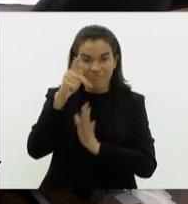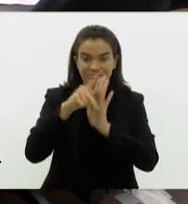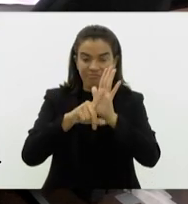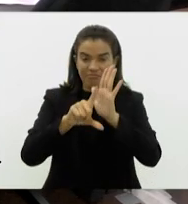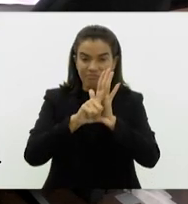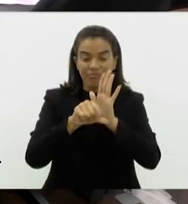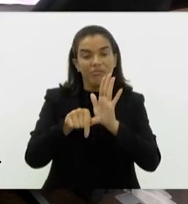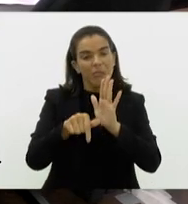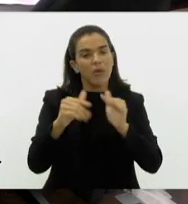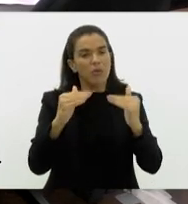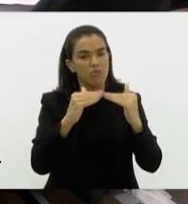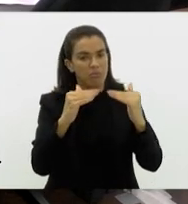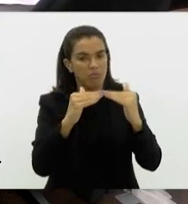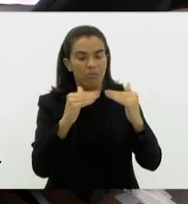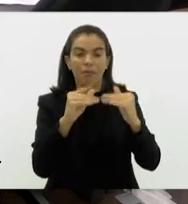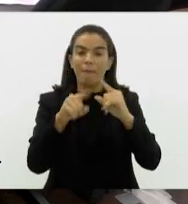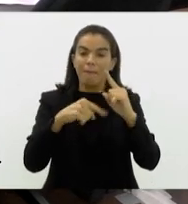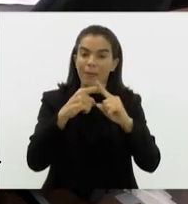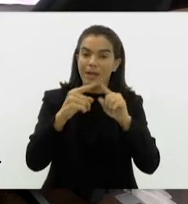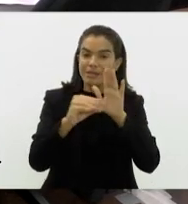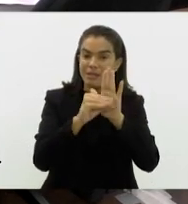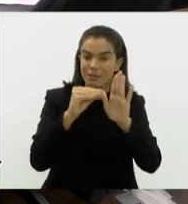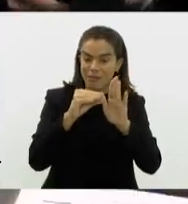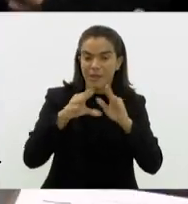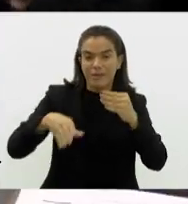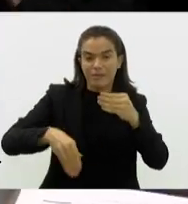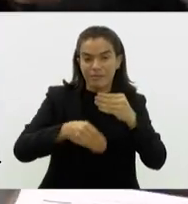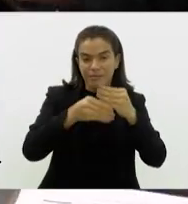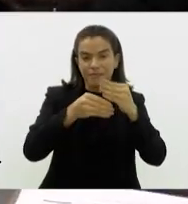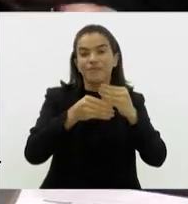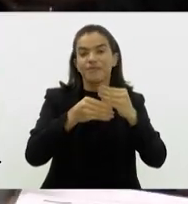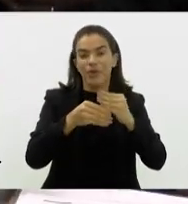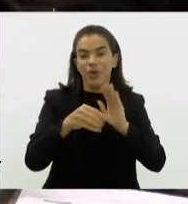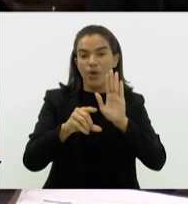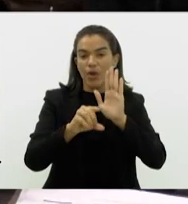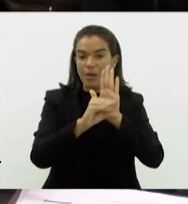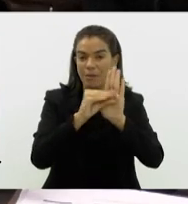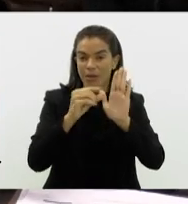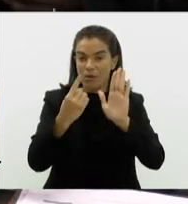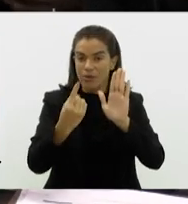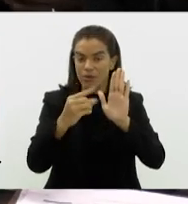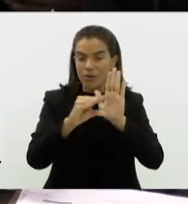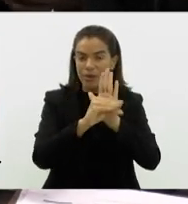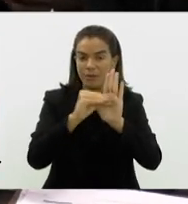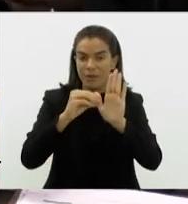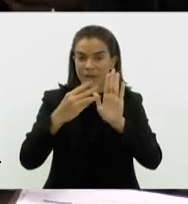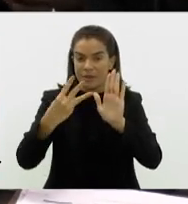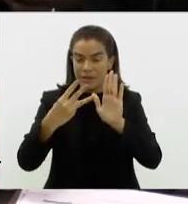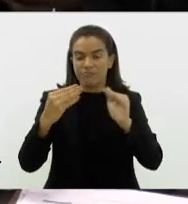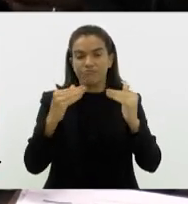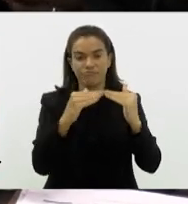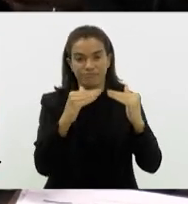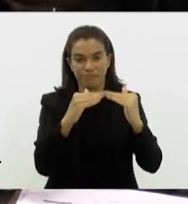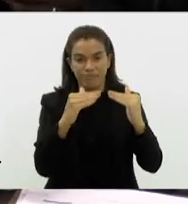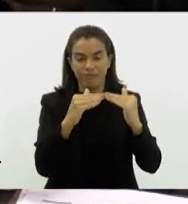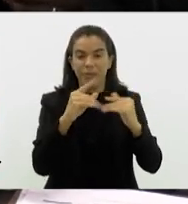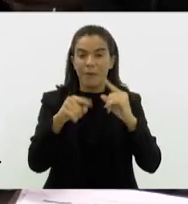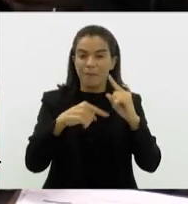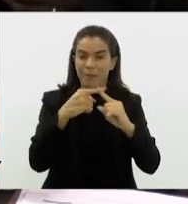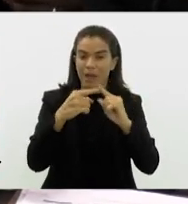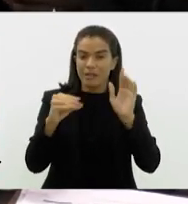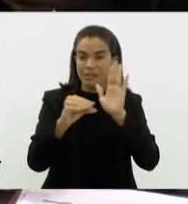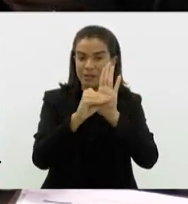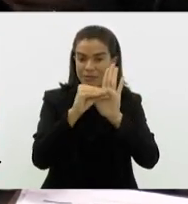Então, parecer favorável com subemenda aglutinativa às emendas 1 e 3, favorável, com